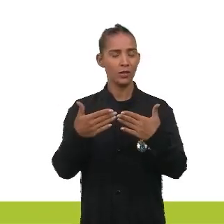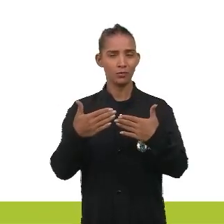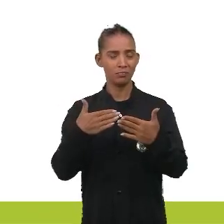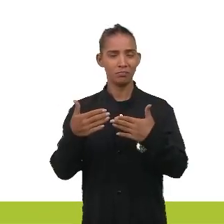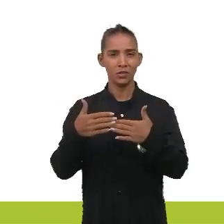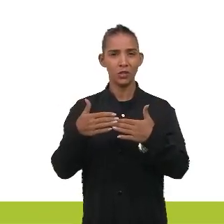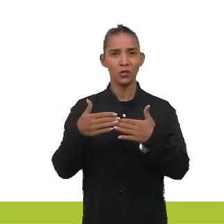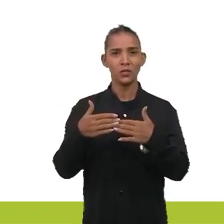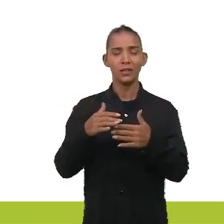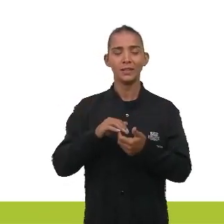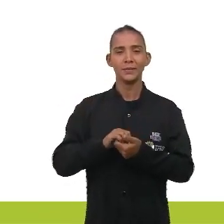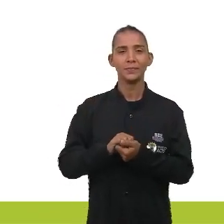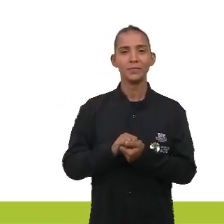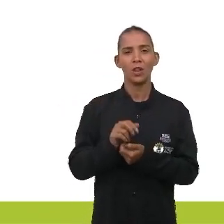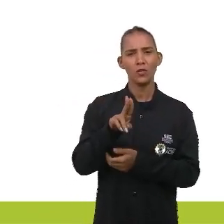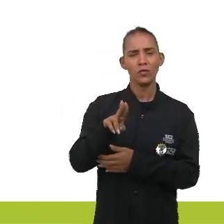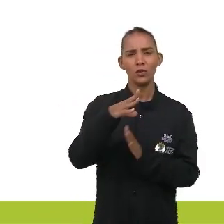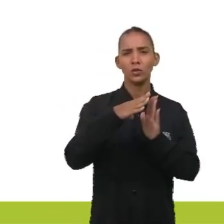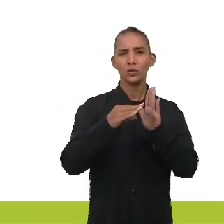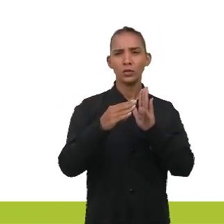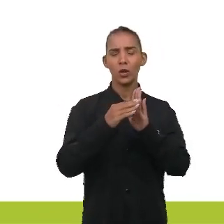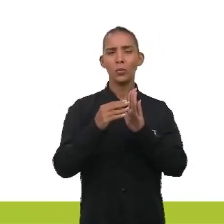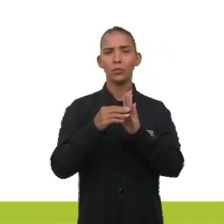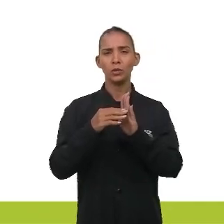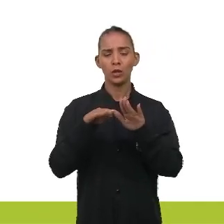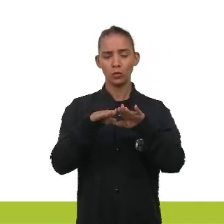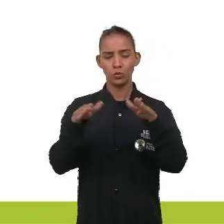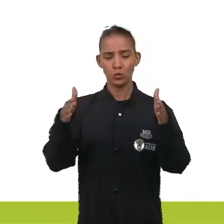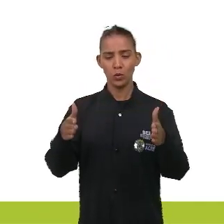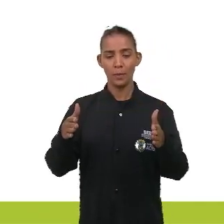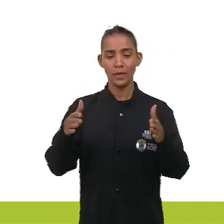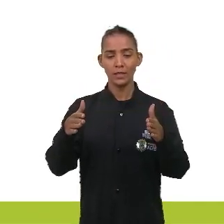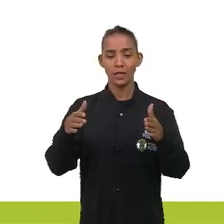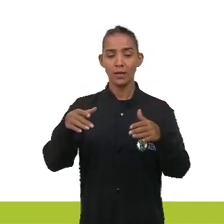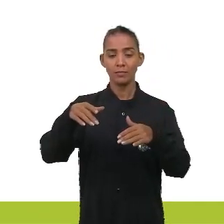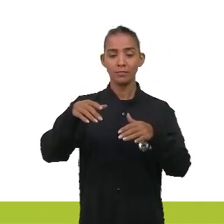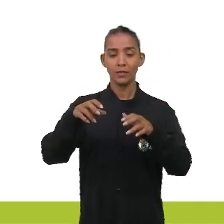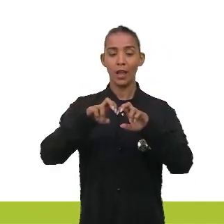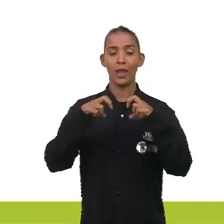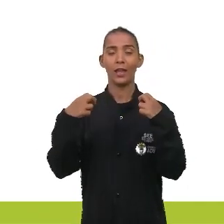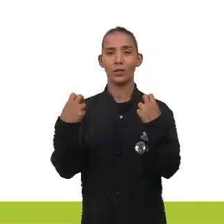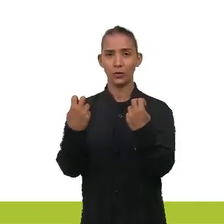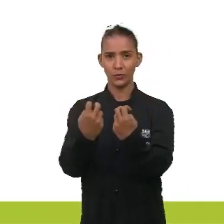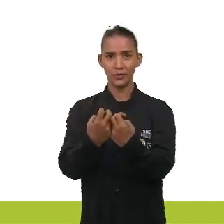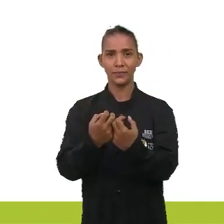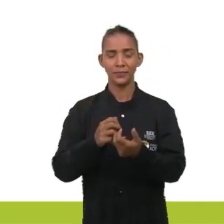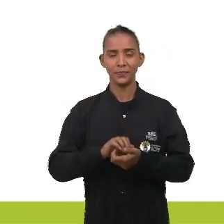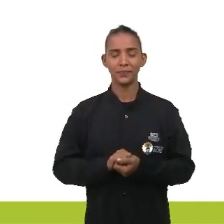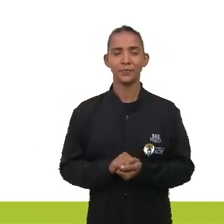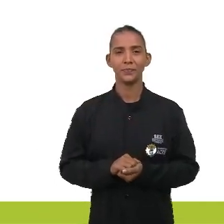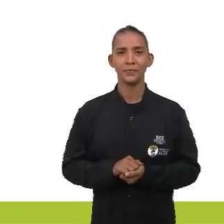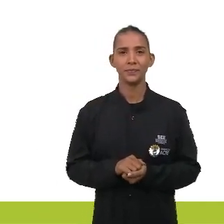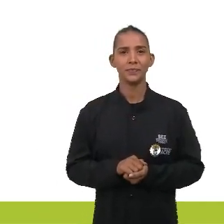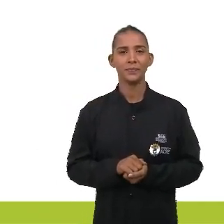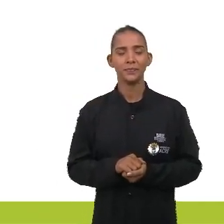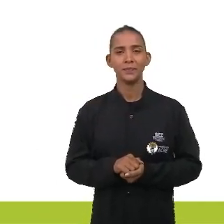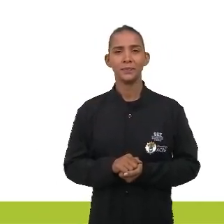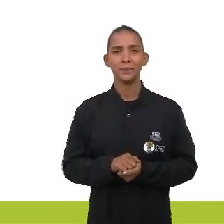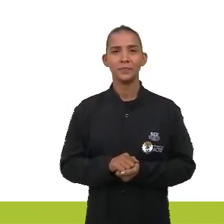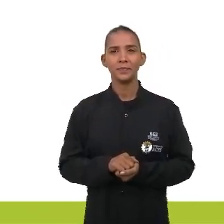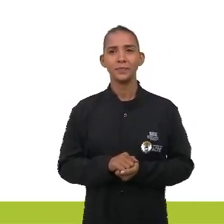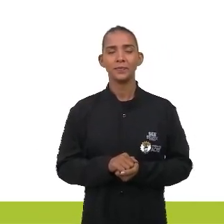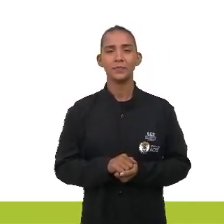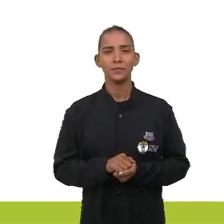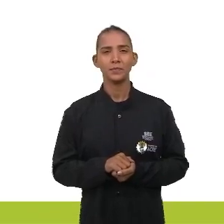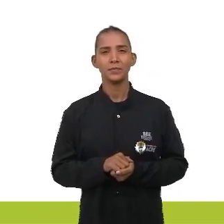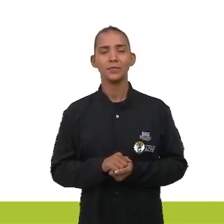vou usar um modelo de uma mesa circular que vai dar no mesmo. Eu vou